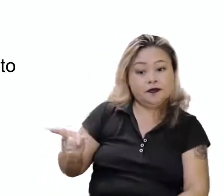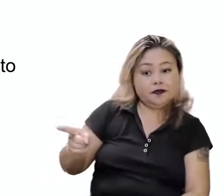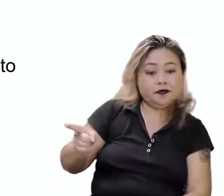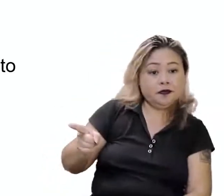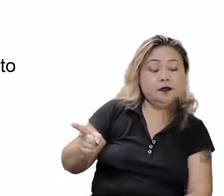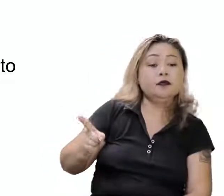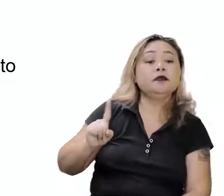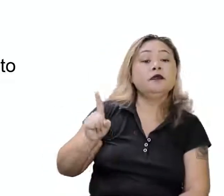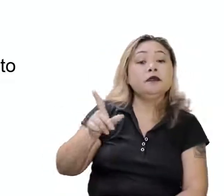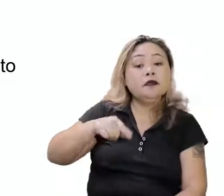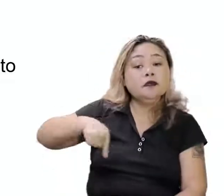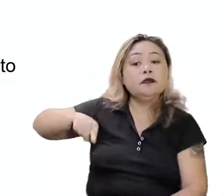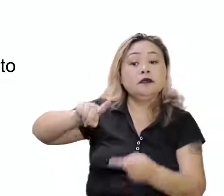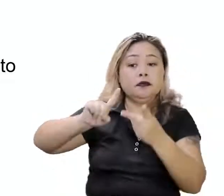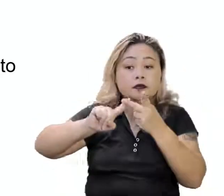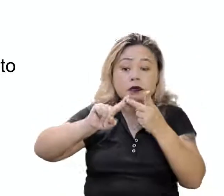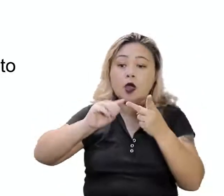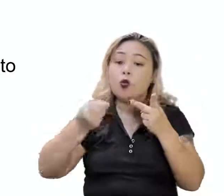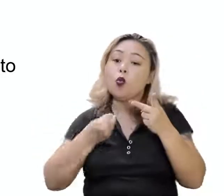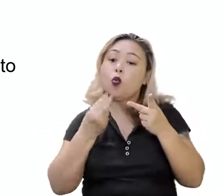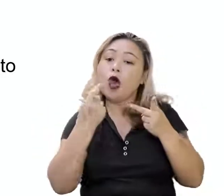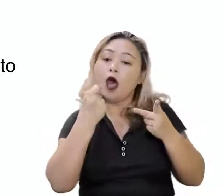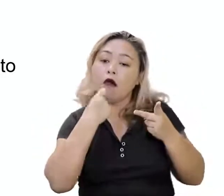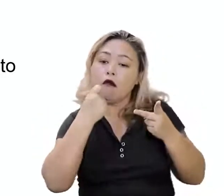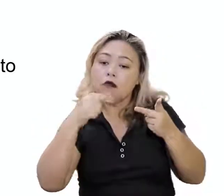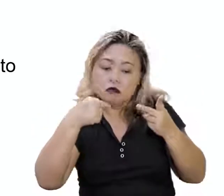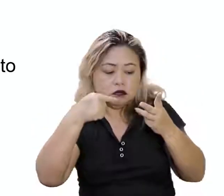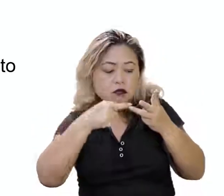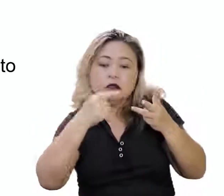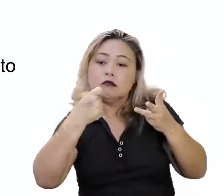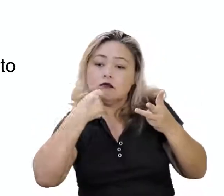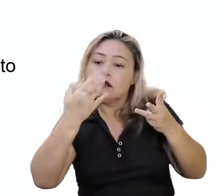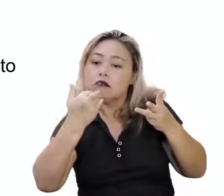vez, servem de alimento para os peixes e assim